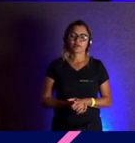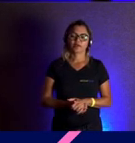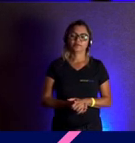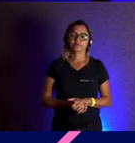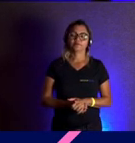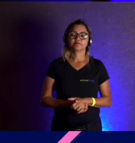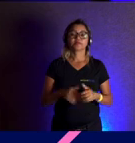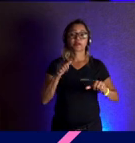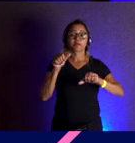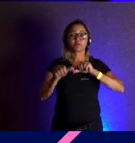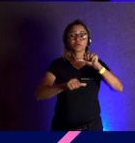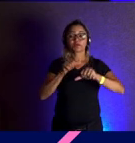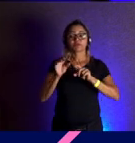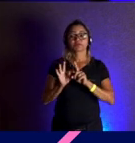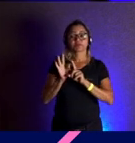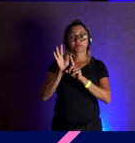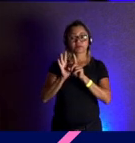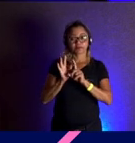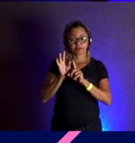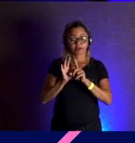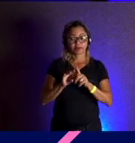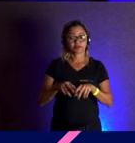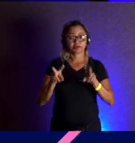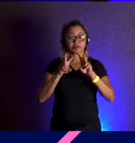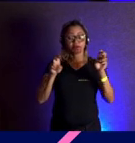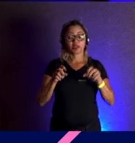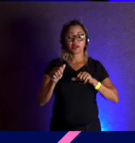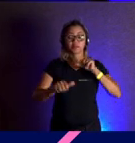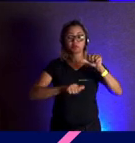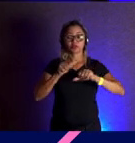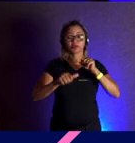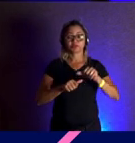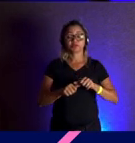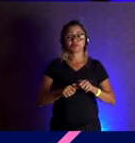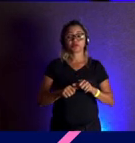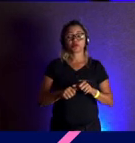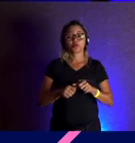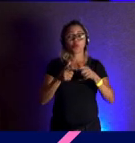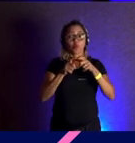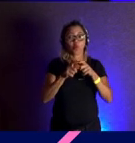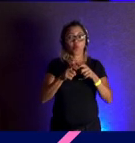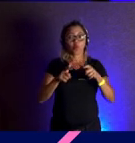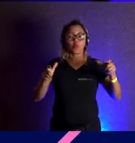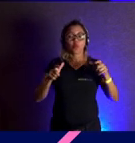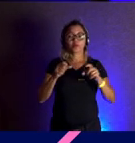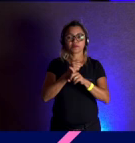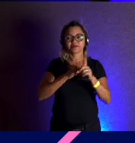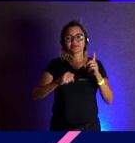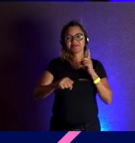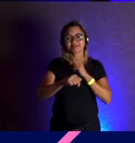A questão da mudança climática, ela tem... as alterações são muito amplas na sociedade.